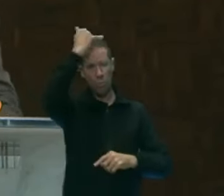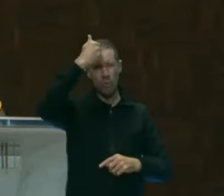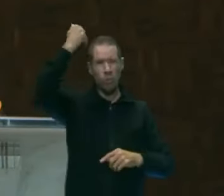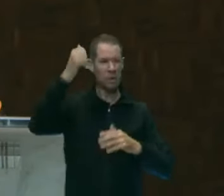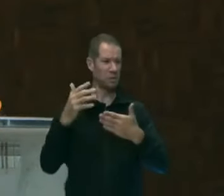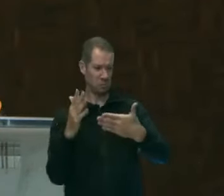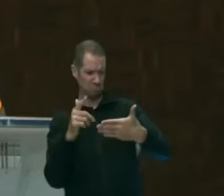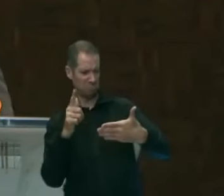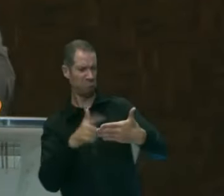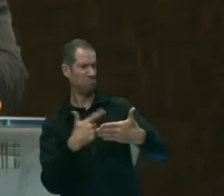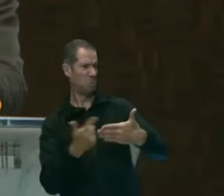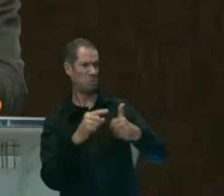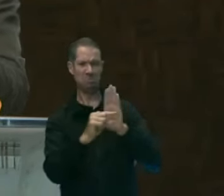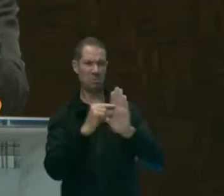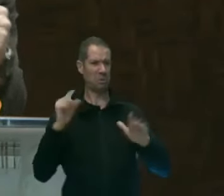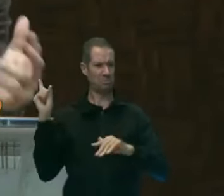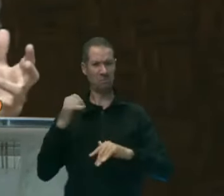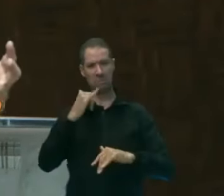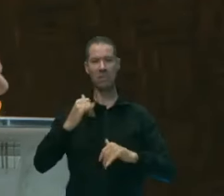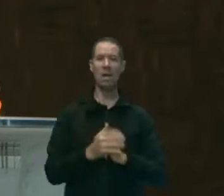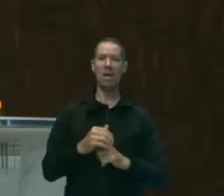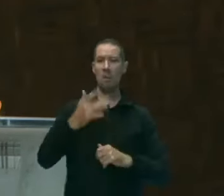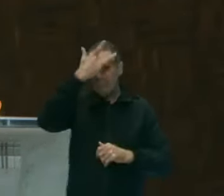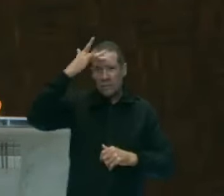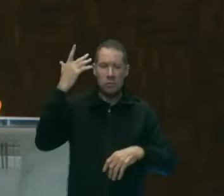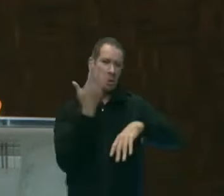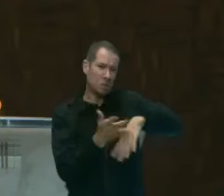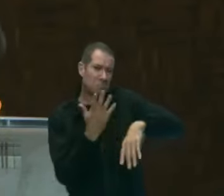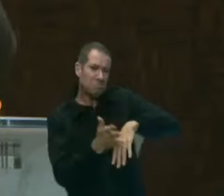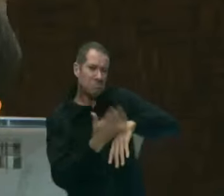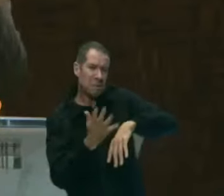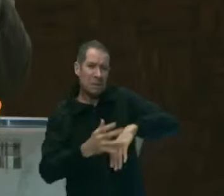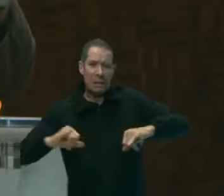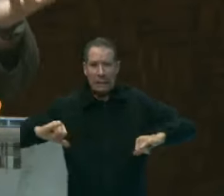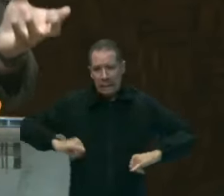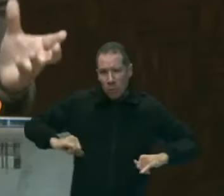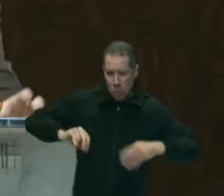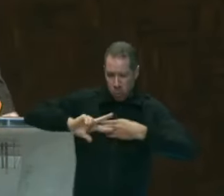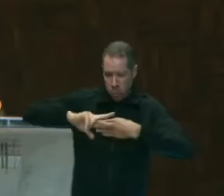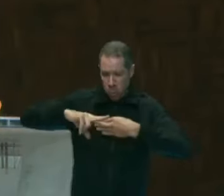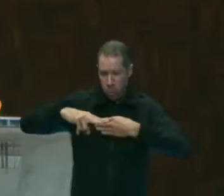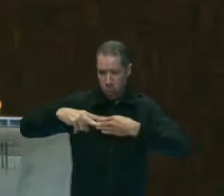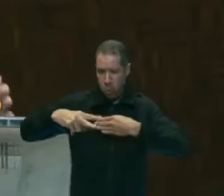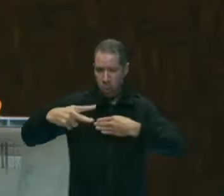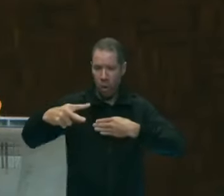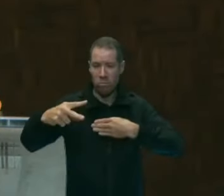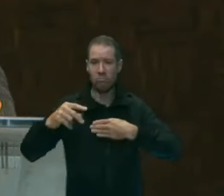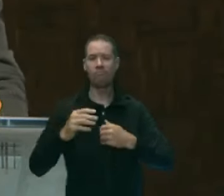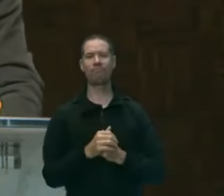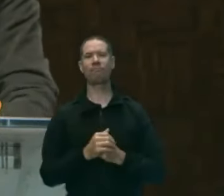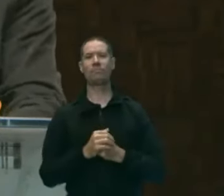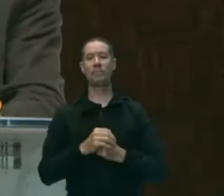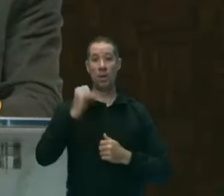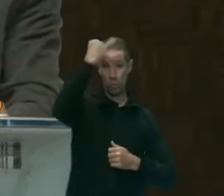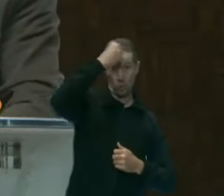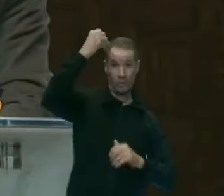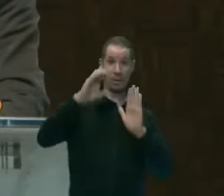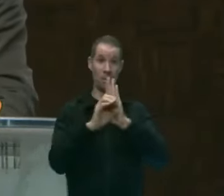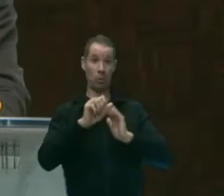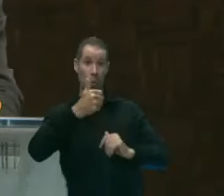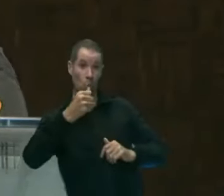que pessoas que fazem isso vão sofrer consequências. Olha o que diz Judas capítulo